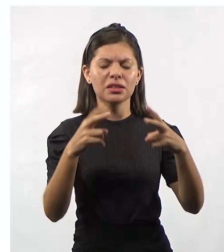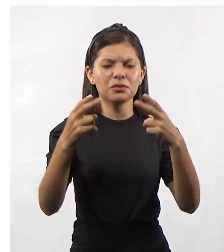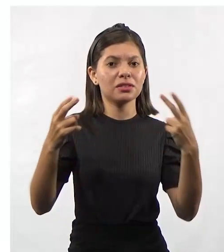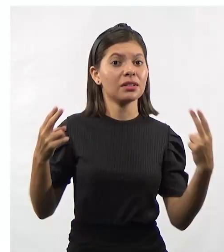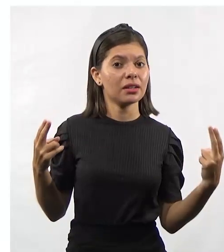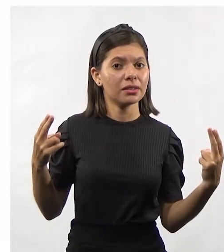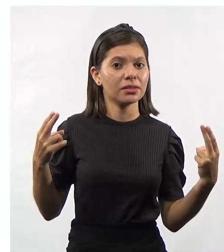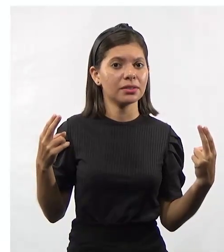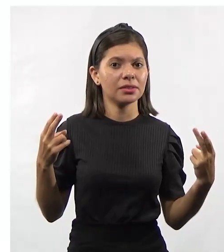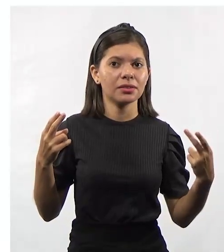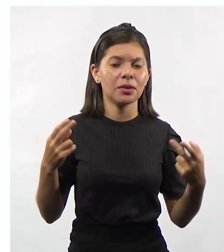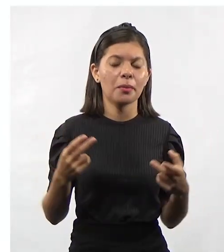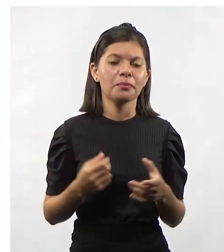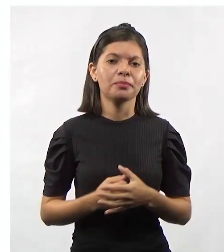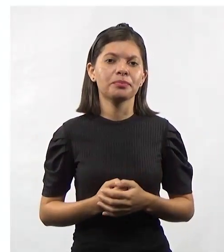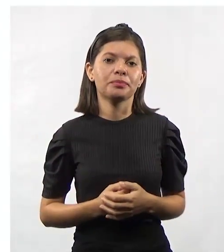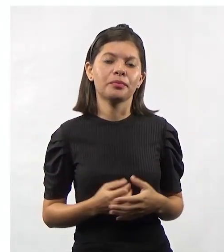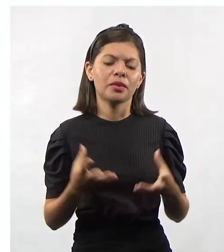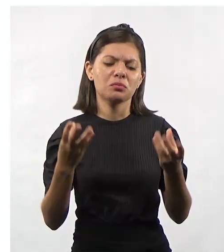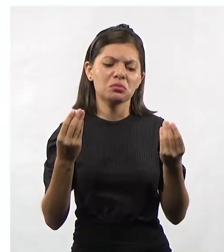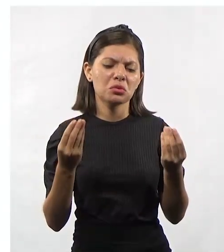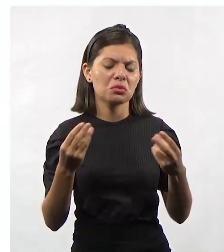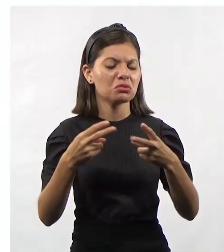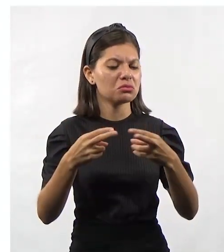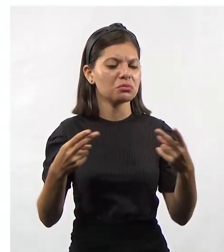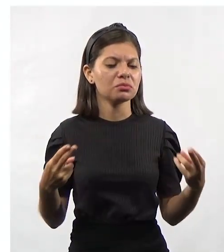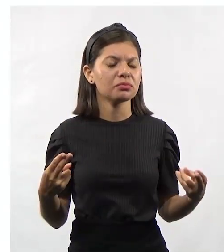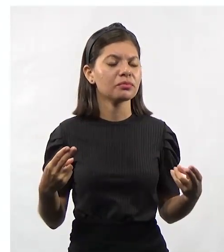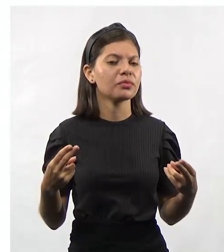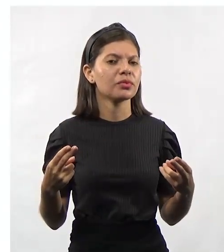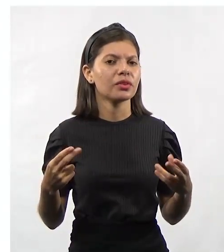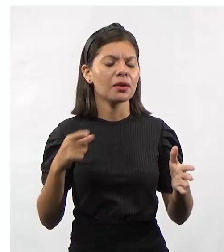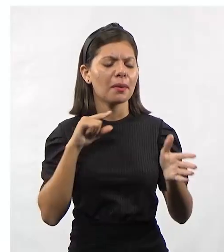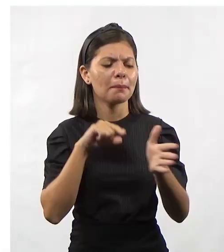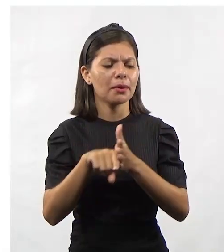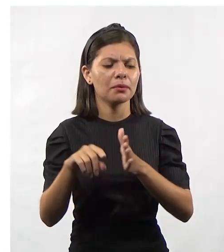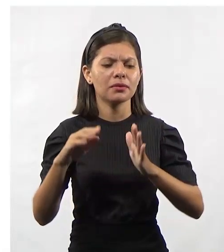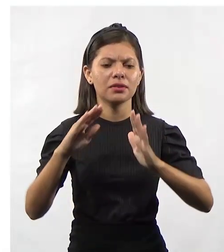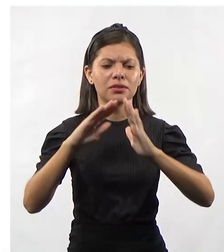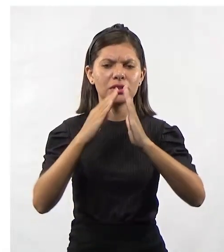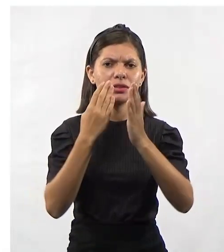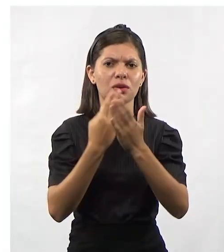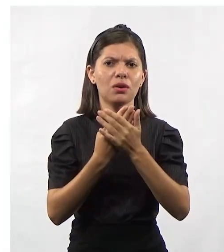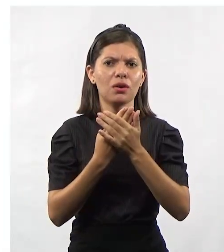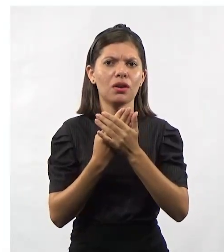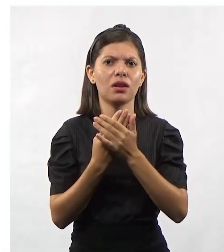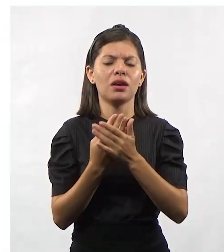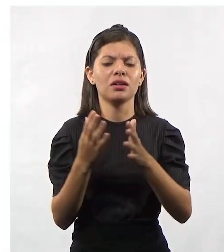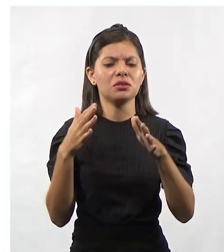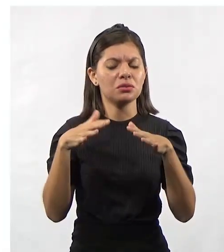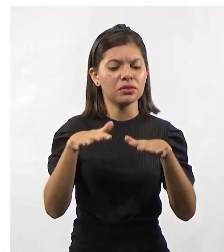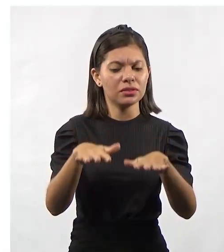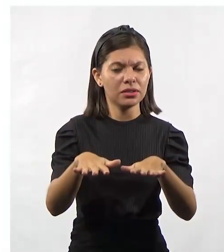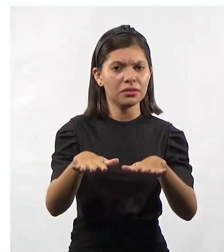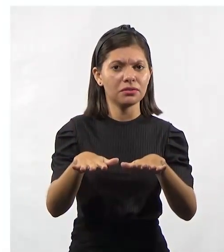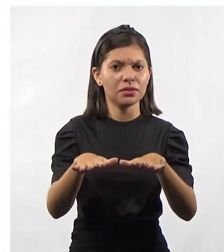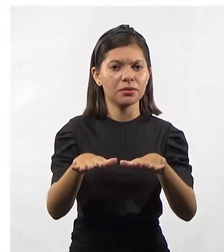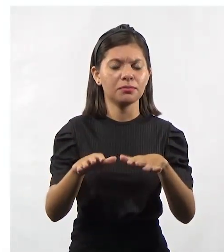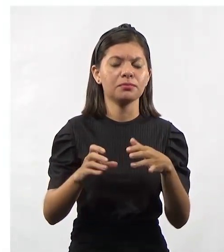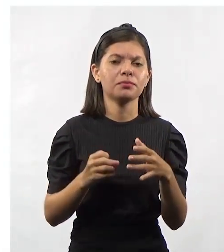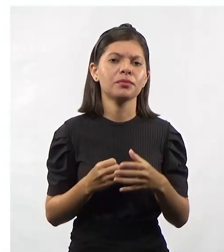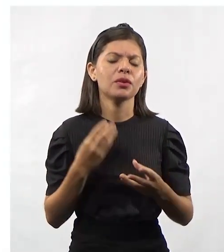a diversidade, a pluralidade, nós estamos sendo uma escola inclusiva. Como nós estamos